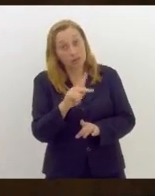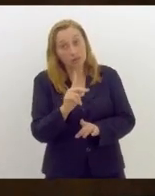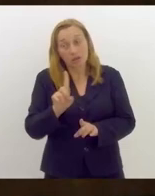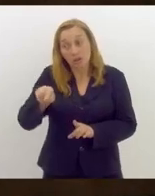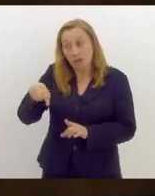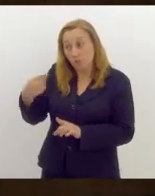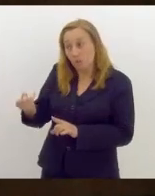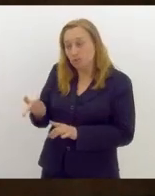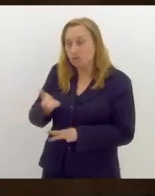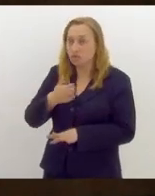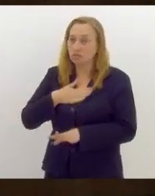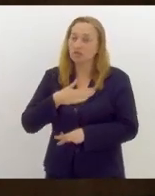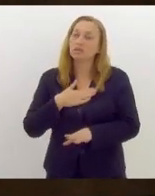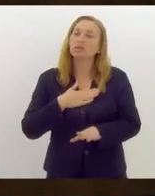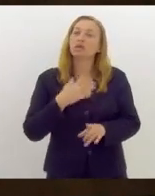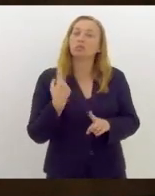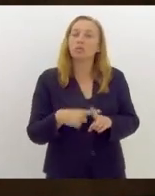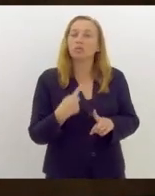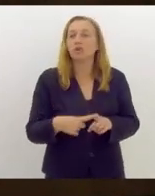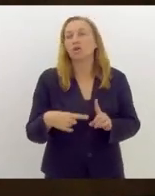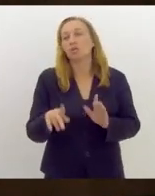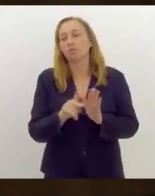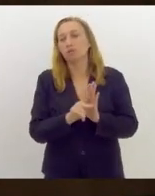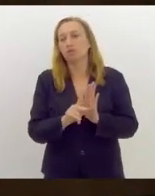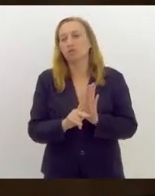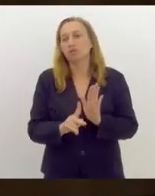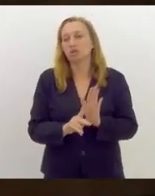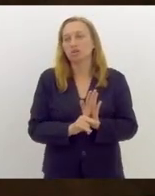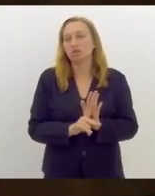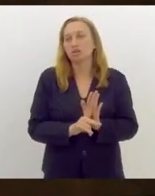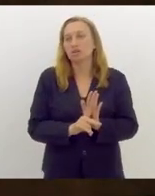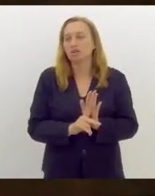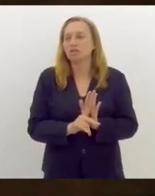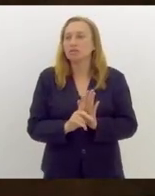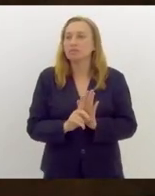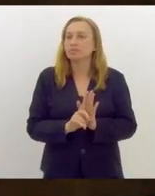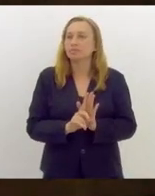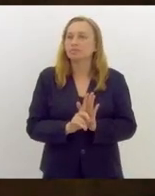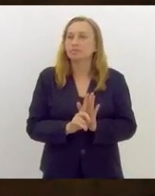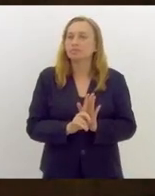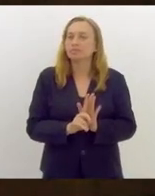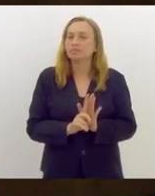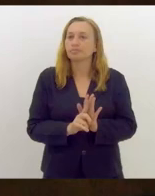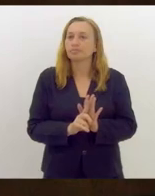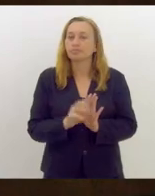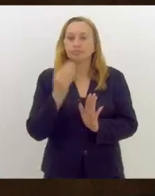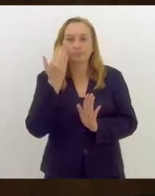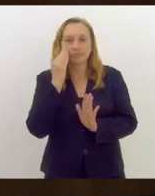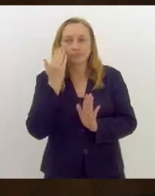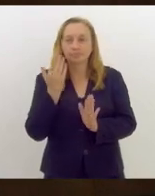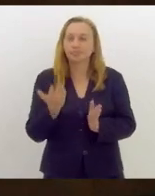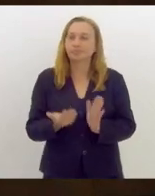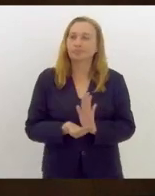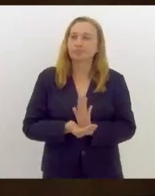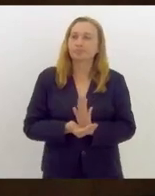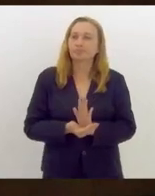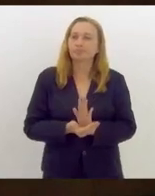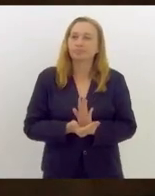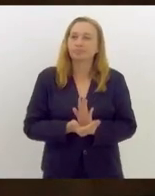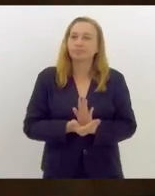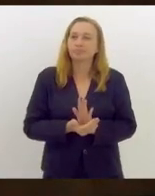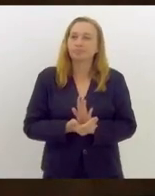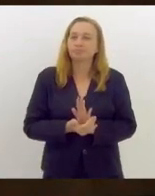outras minhas porque o projeto não levou em consideração a concessão